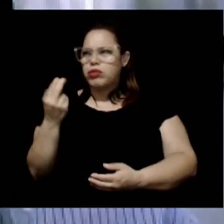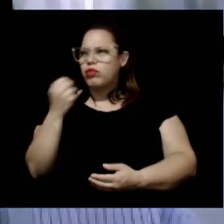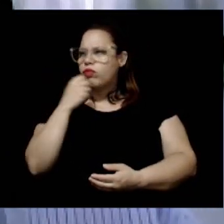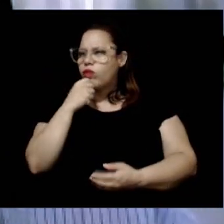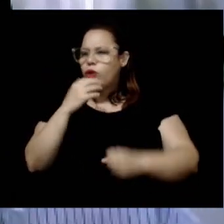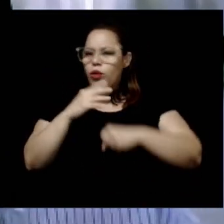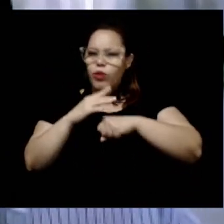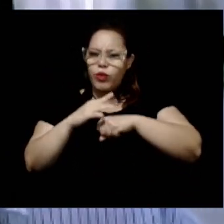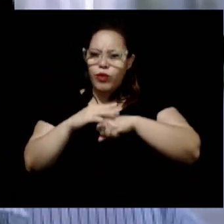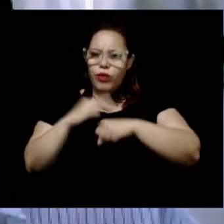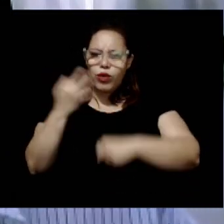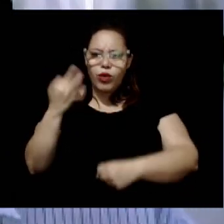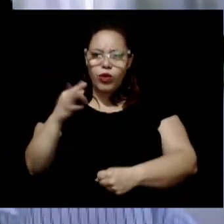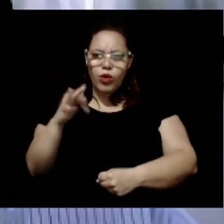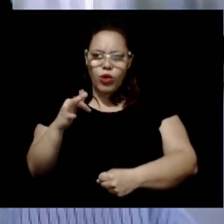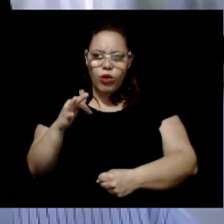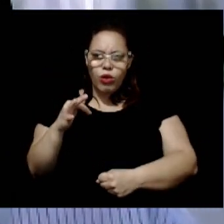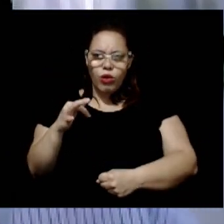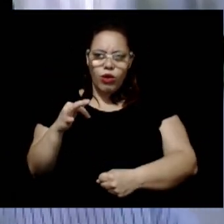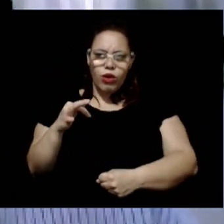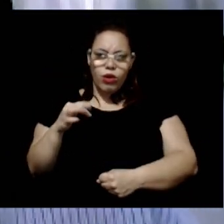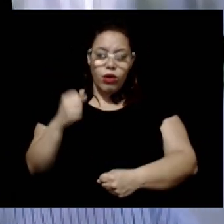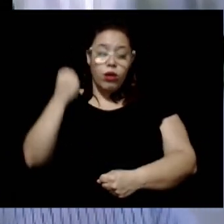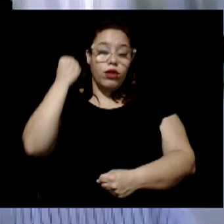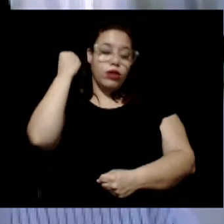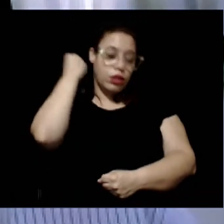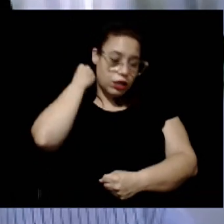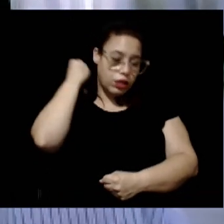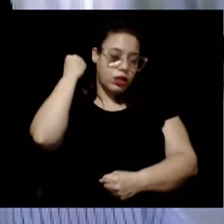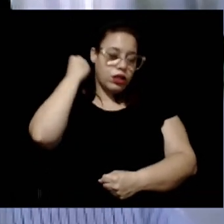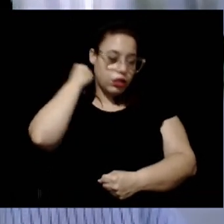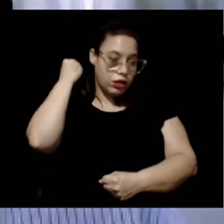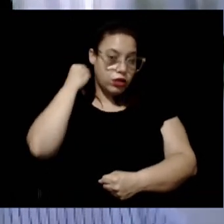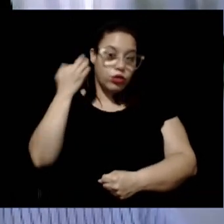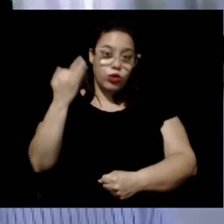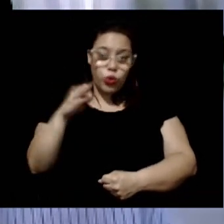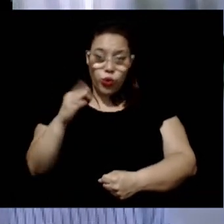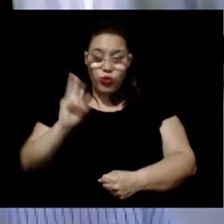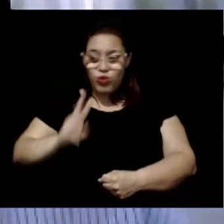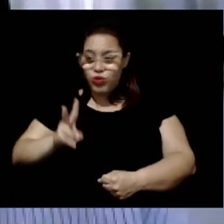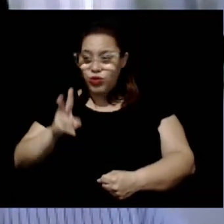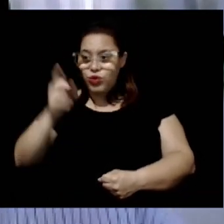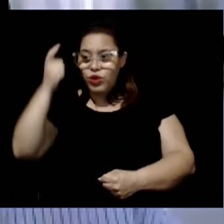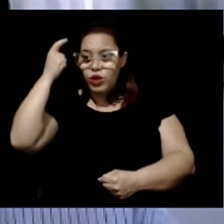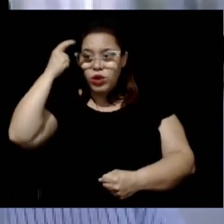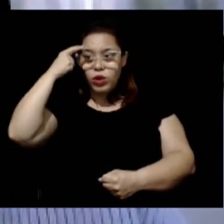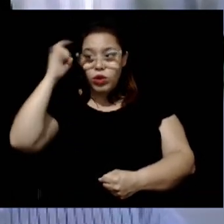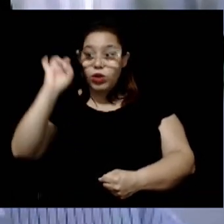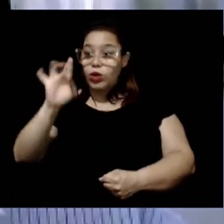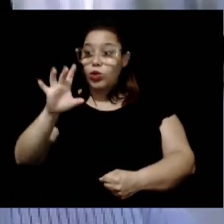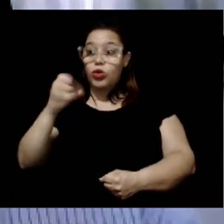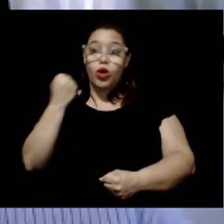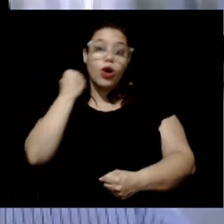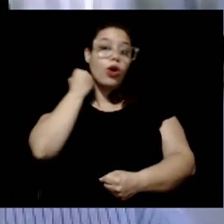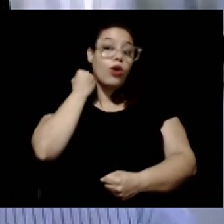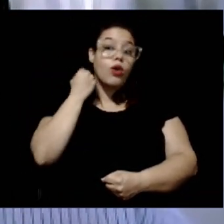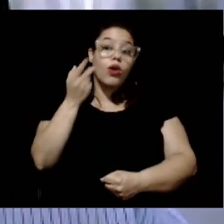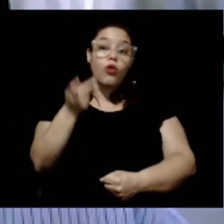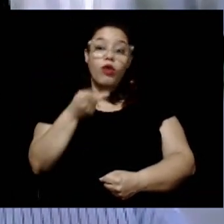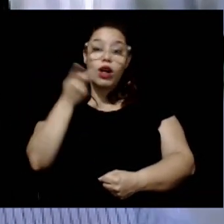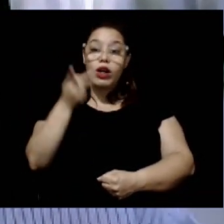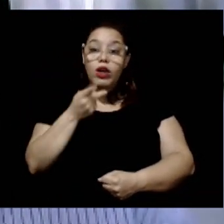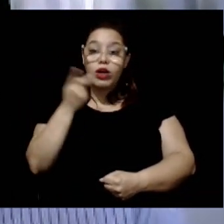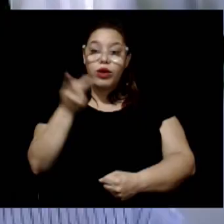crônica é muito afetada pelo estresse. Isso pensando em apenas estresse. Quando eu falo que se associa a